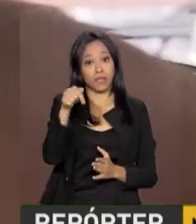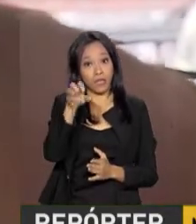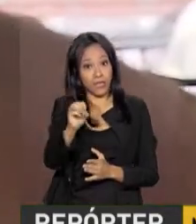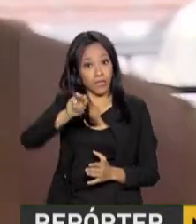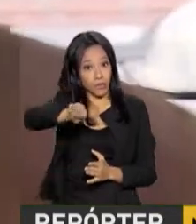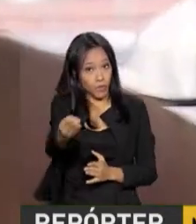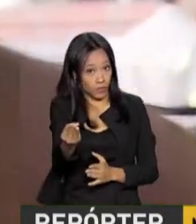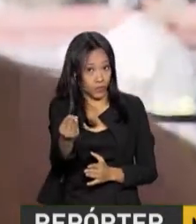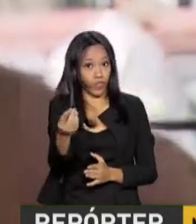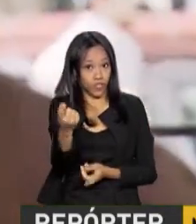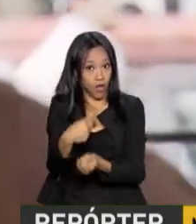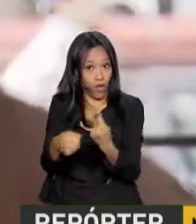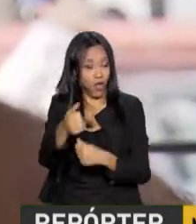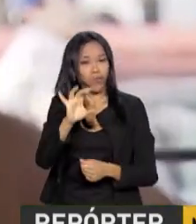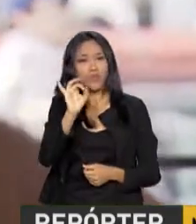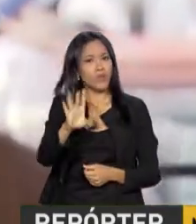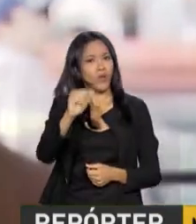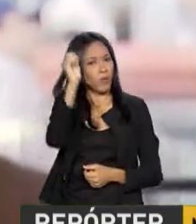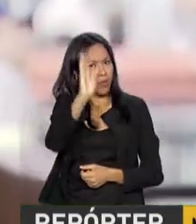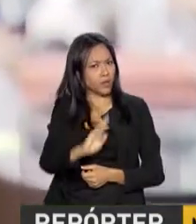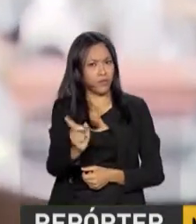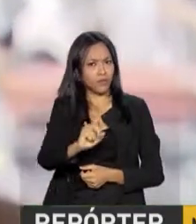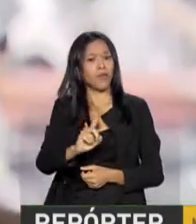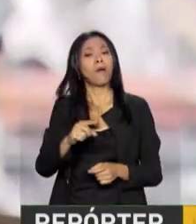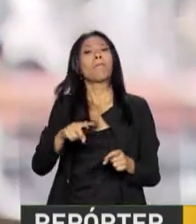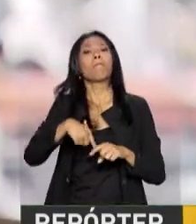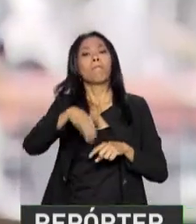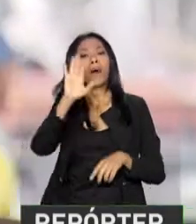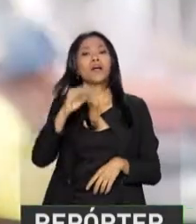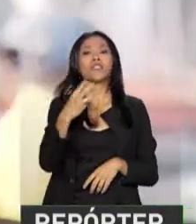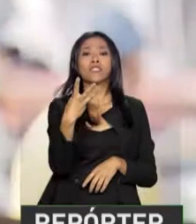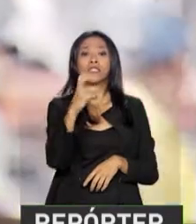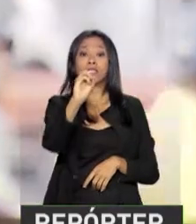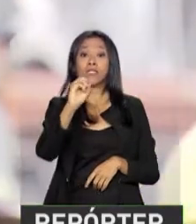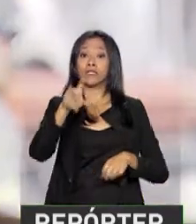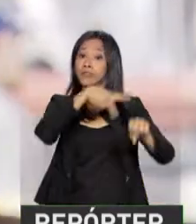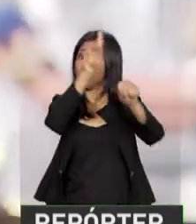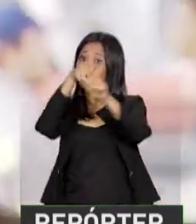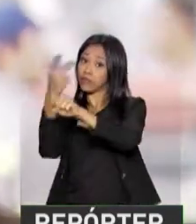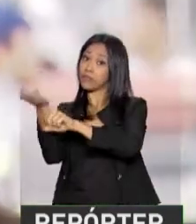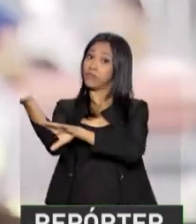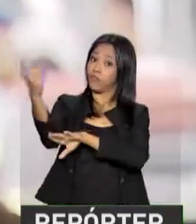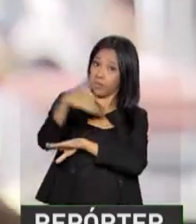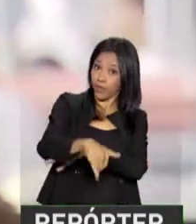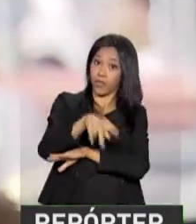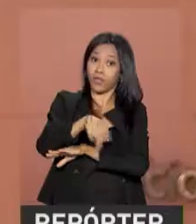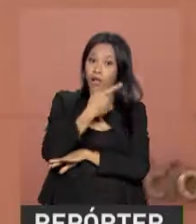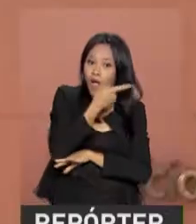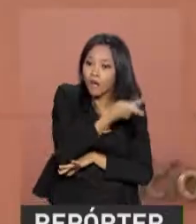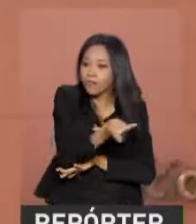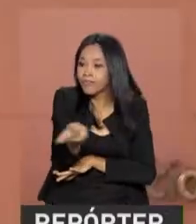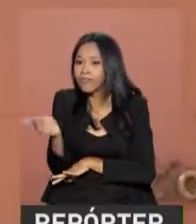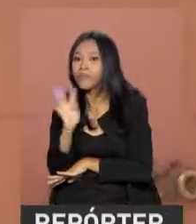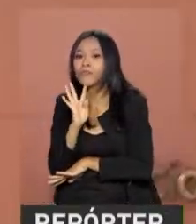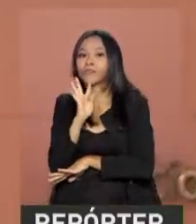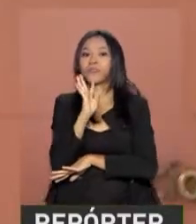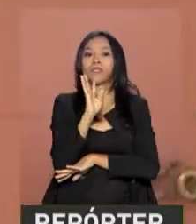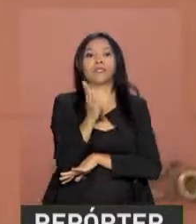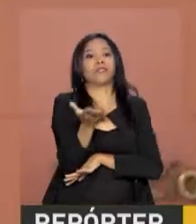são só os brasileiros que participam deste comércio mais de 30 delegações estrangeiras devem passar por aqui